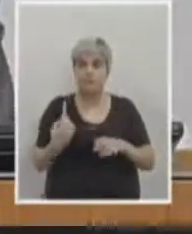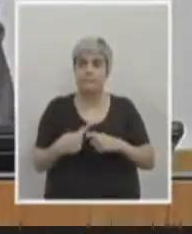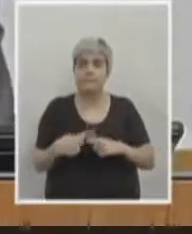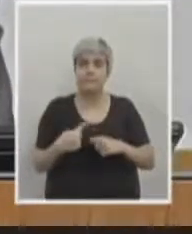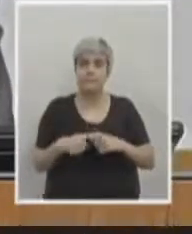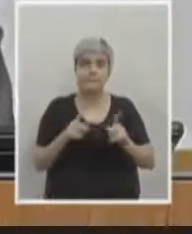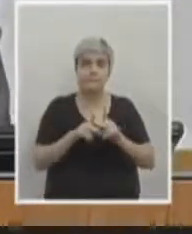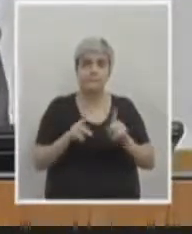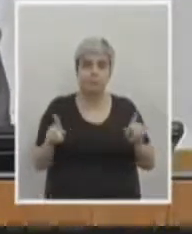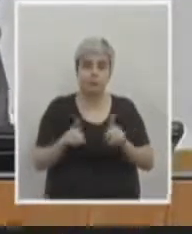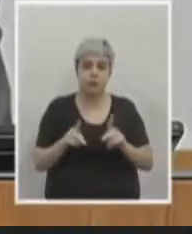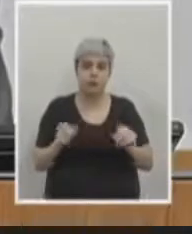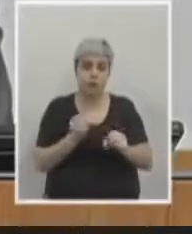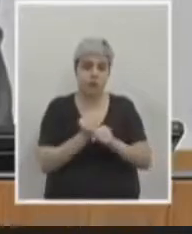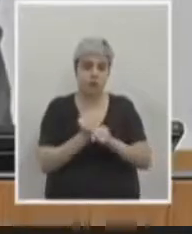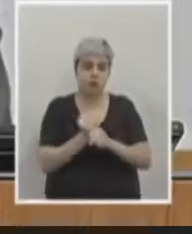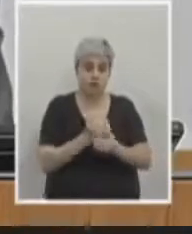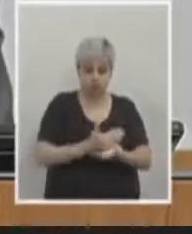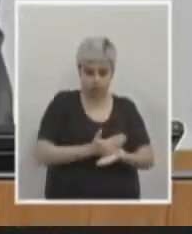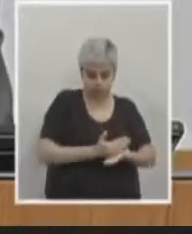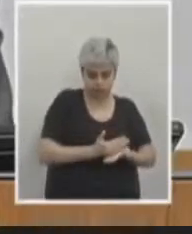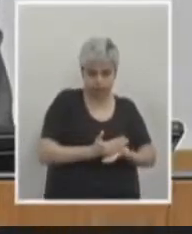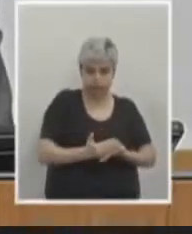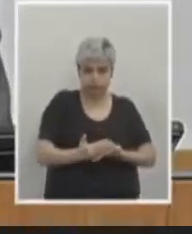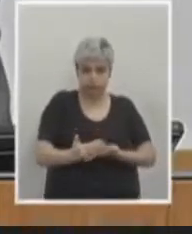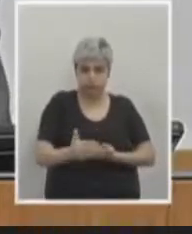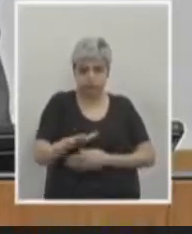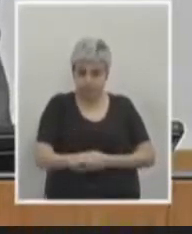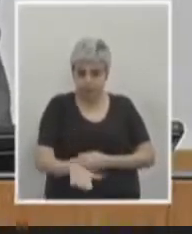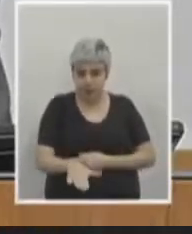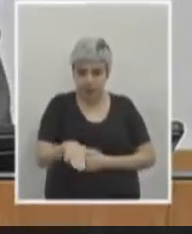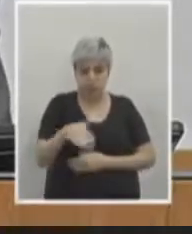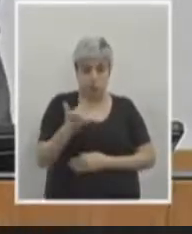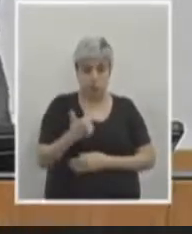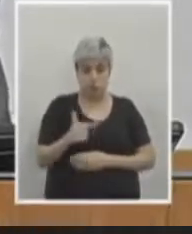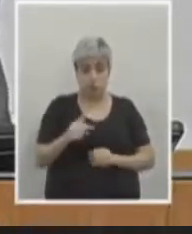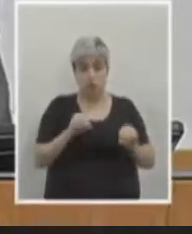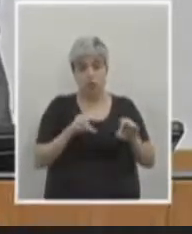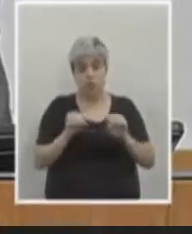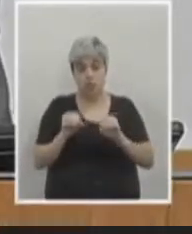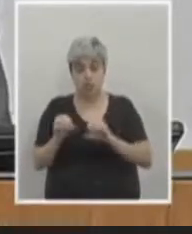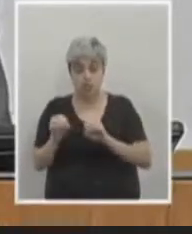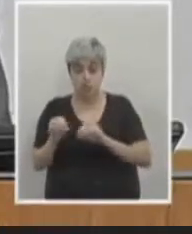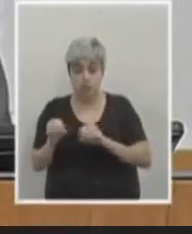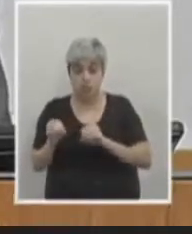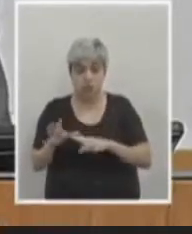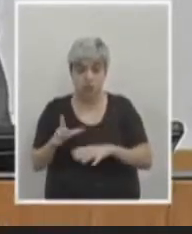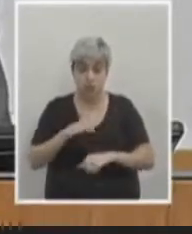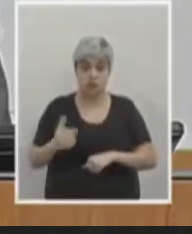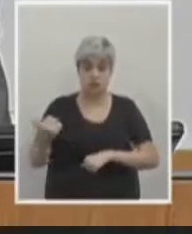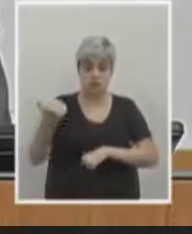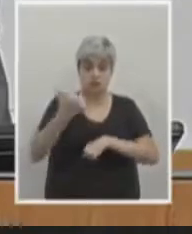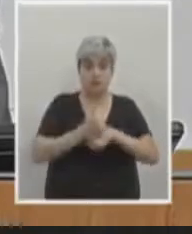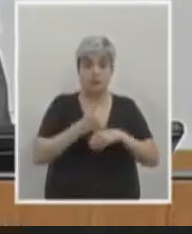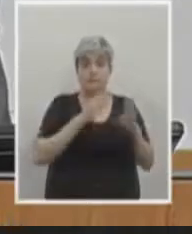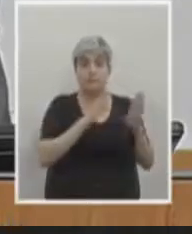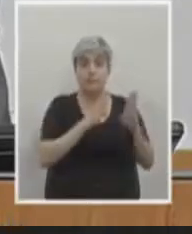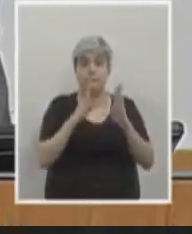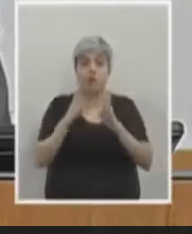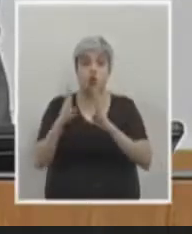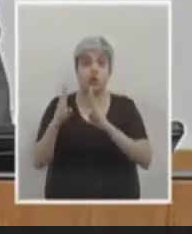de anos iniciais, onde as escolas não oferecem esse ensino, tiveram que assumir uma biblioteca